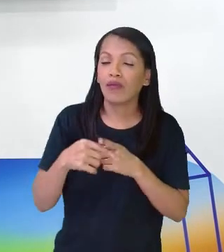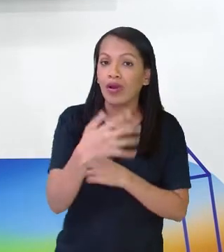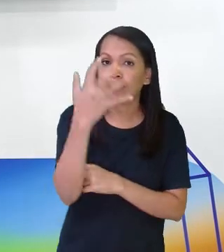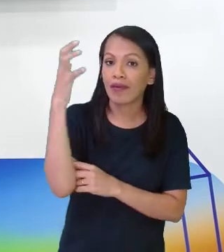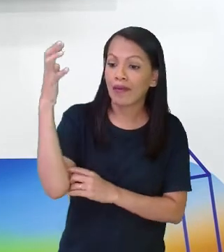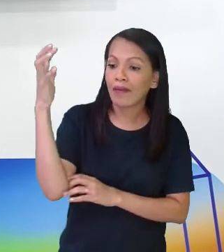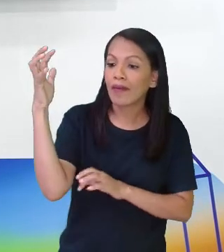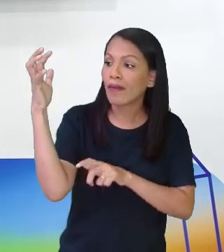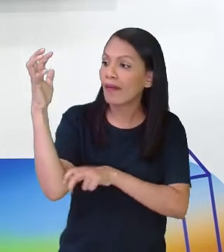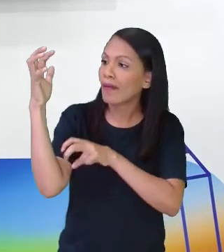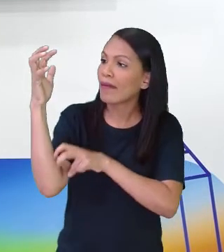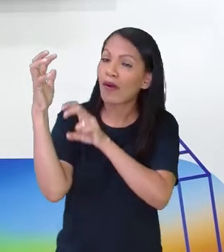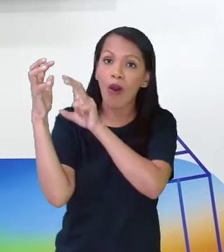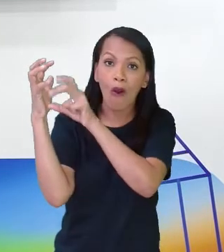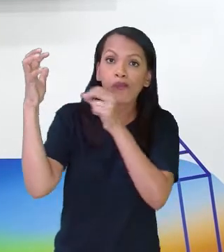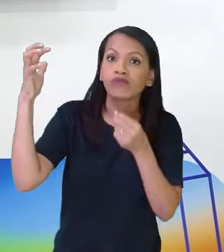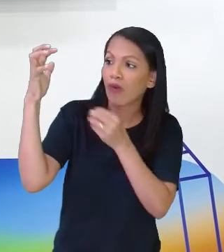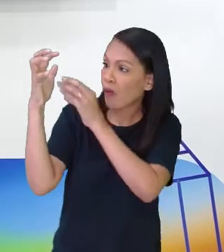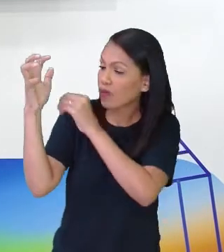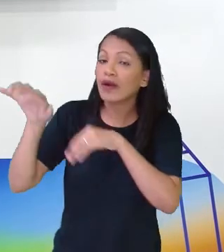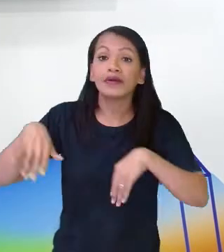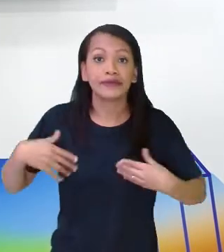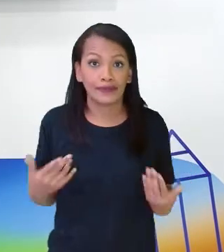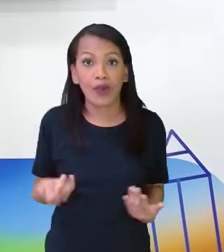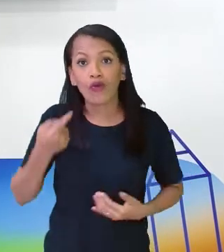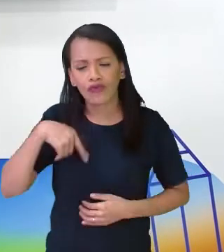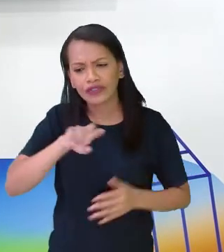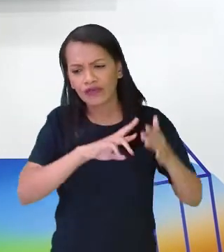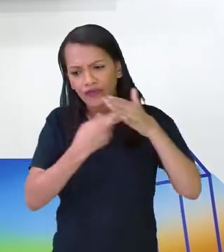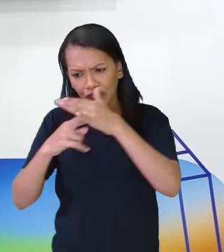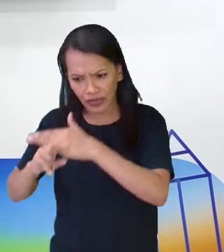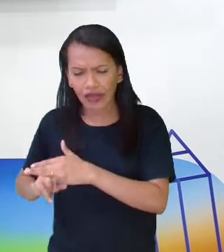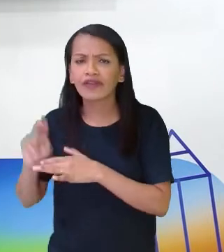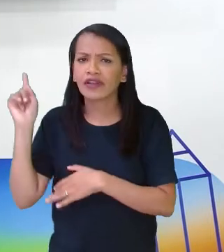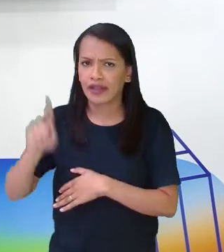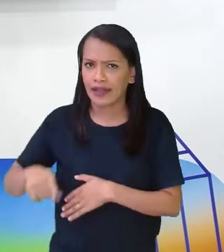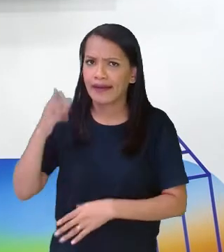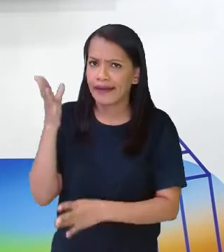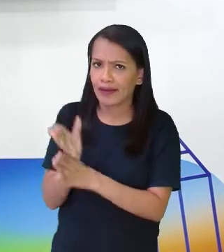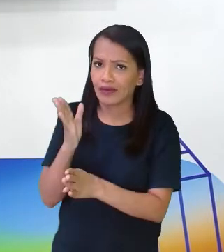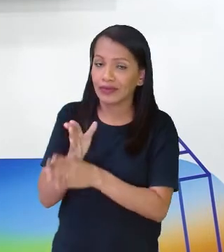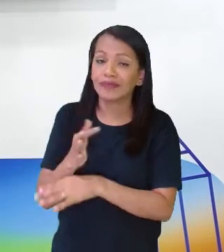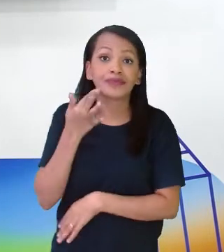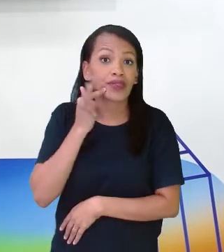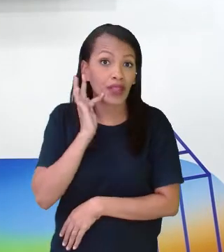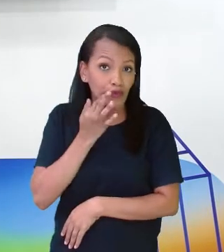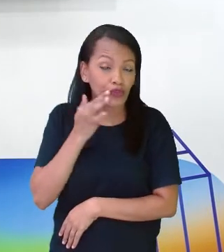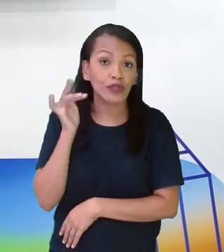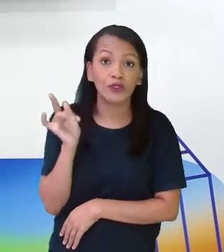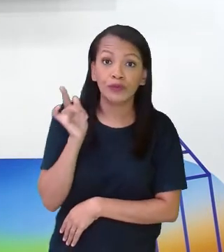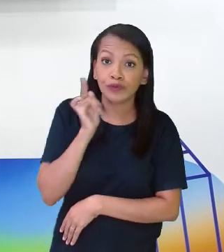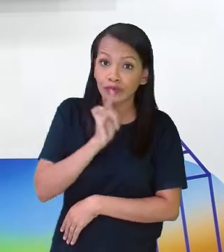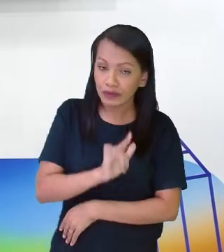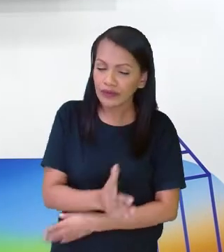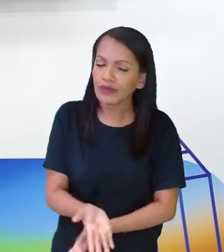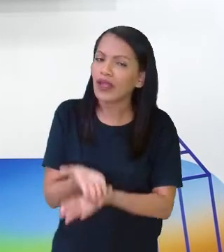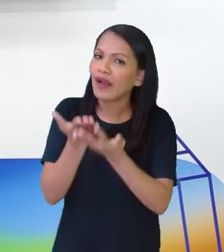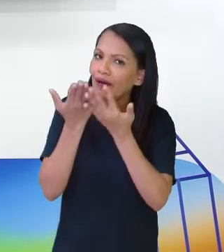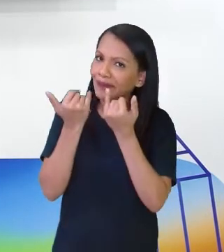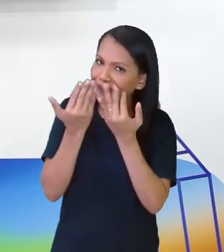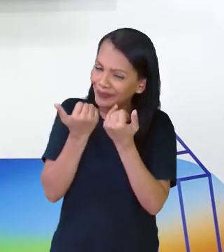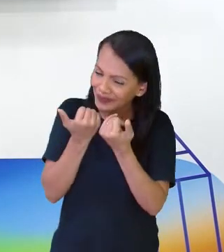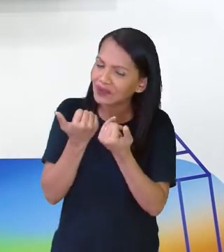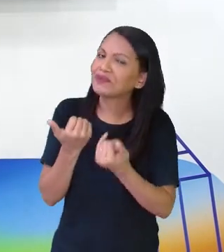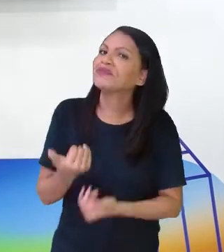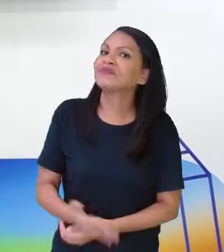gente consegue na feira. Então, as frutas são até mais fáceis da gente, vamos dizer assim, conseguir incluir na nossa